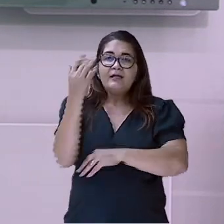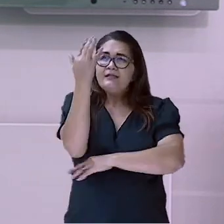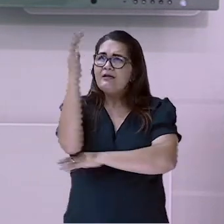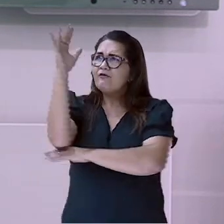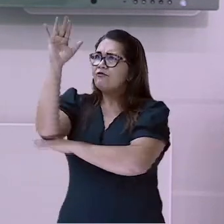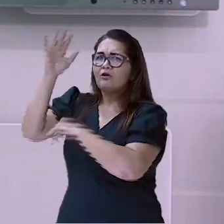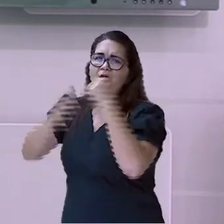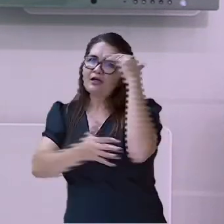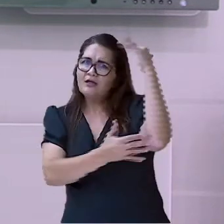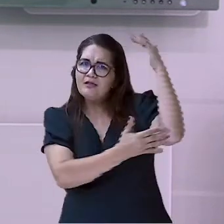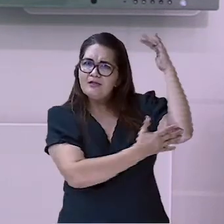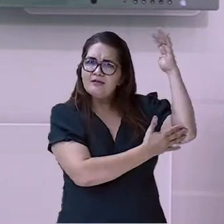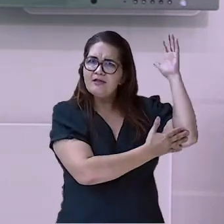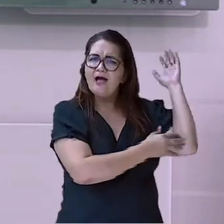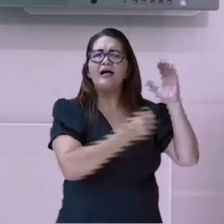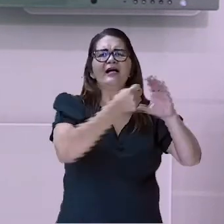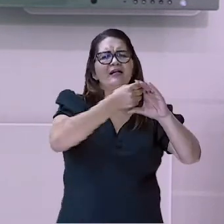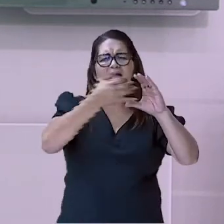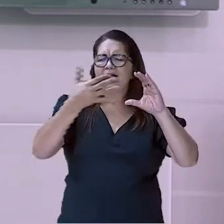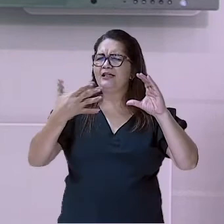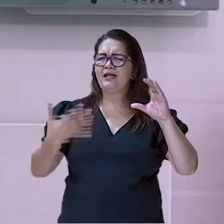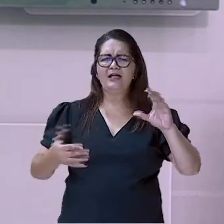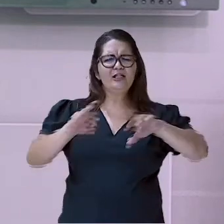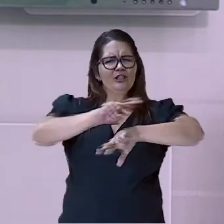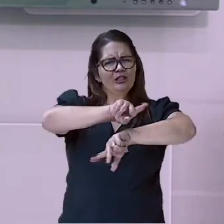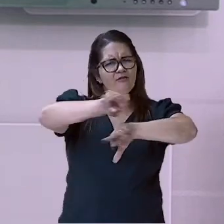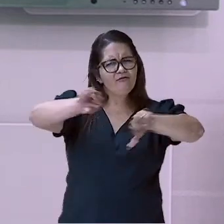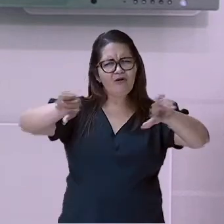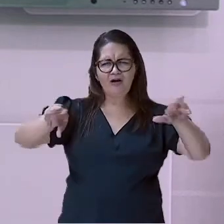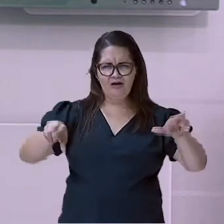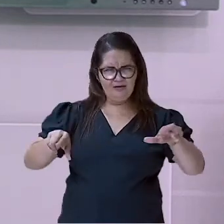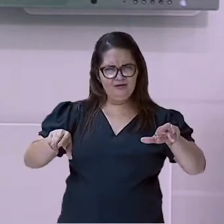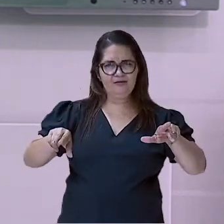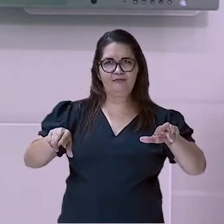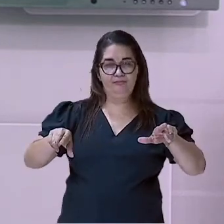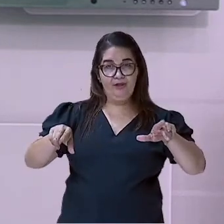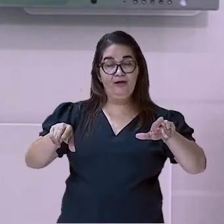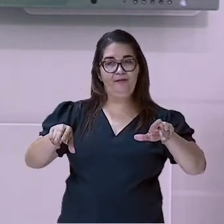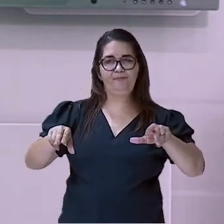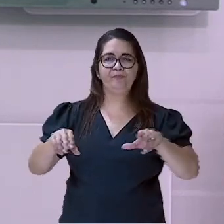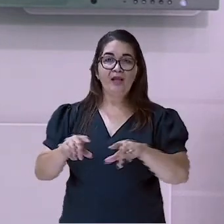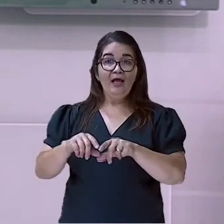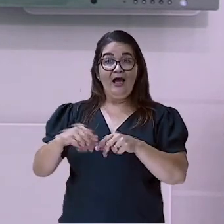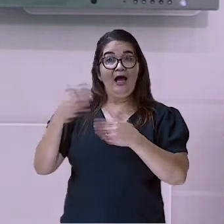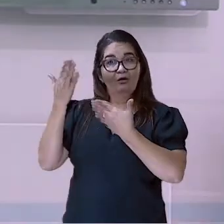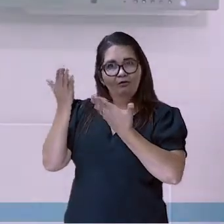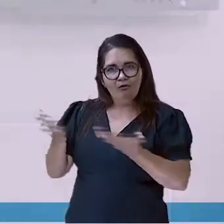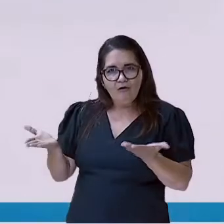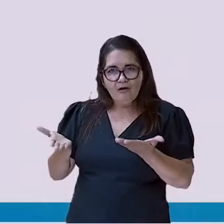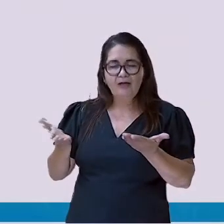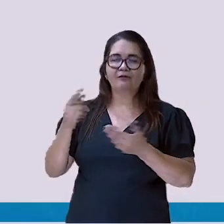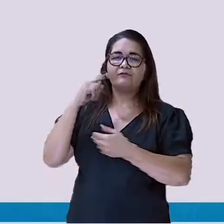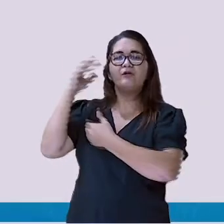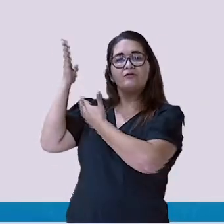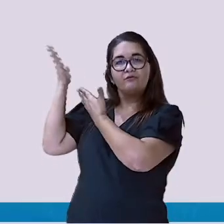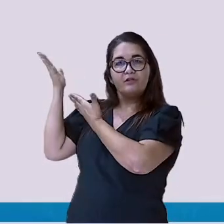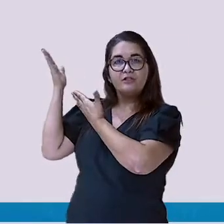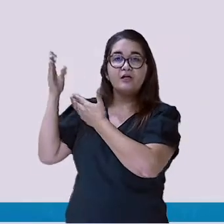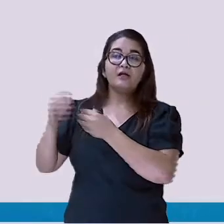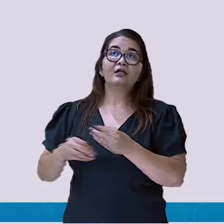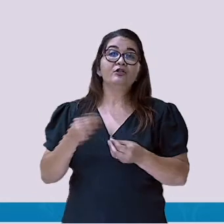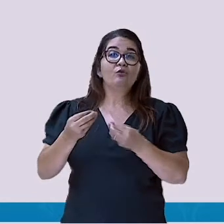formação florestal, mas ela é diferente, ela é bem diferente lá da Mata Atlântica. Vamos falar dela agora, né? A mata